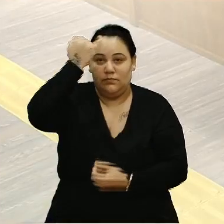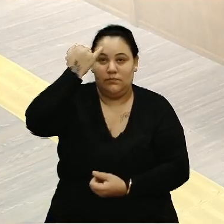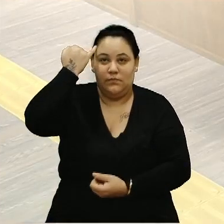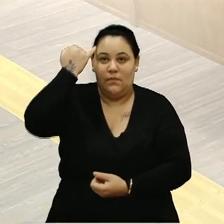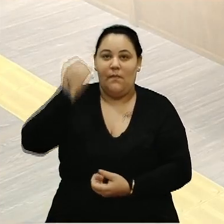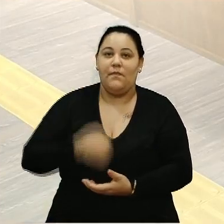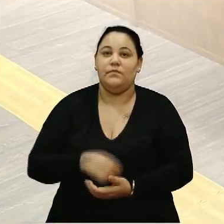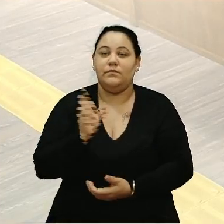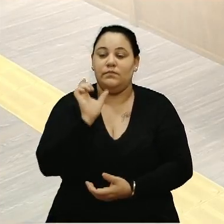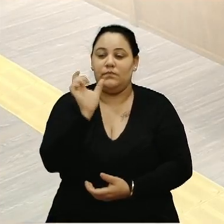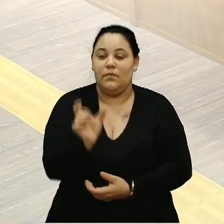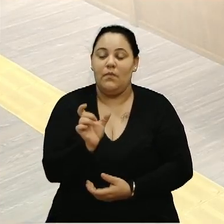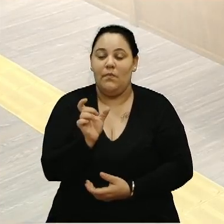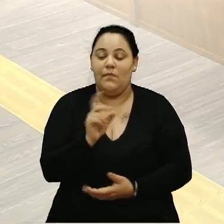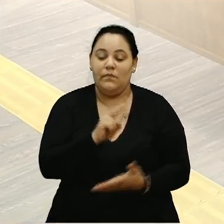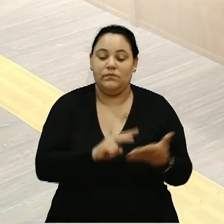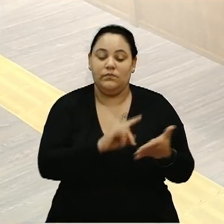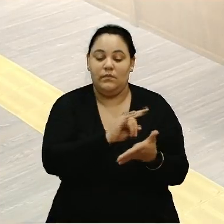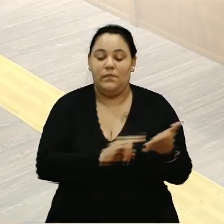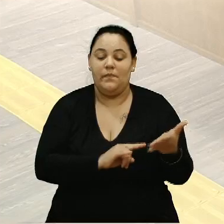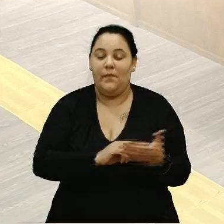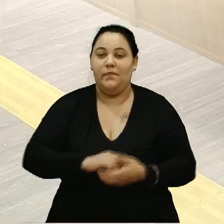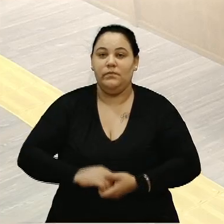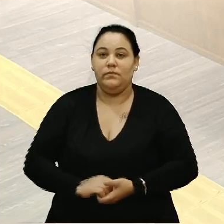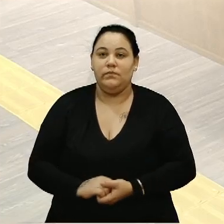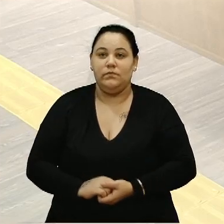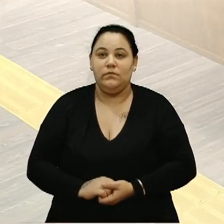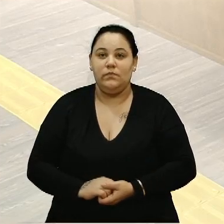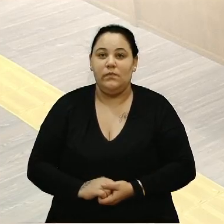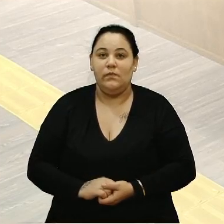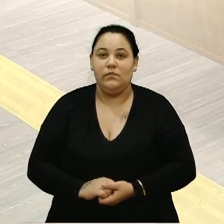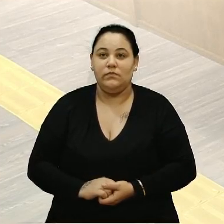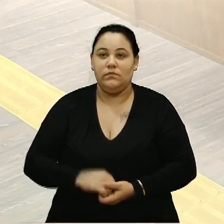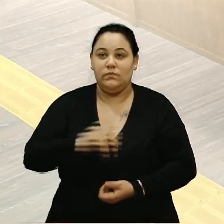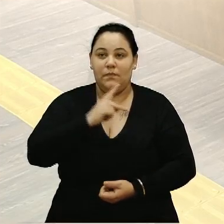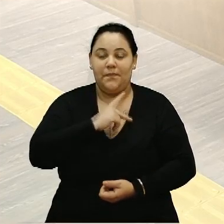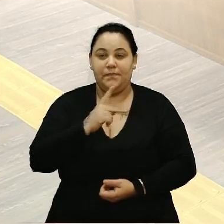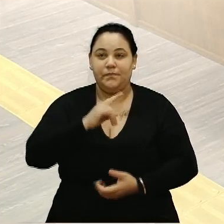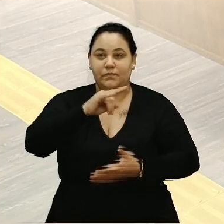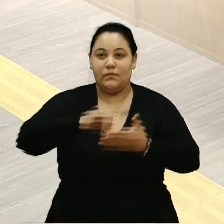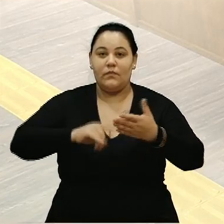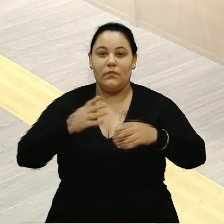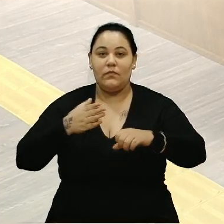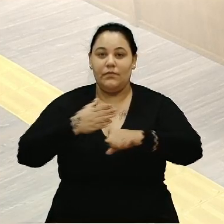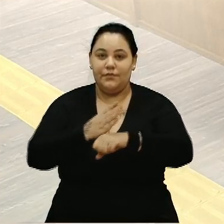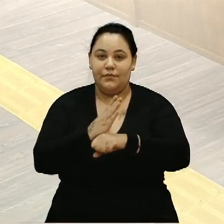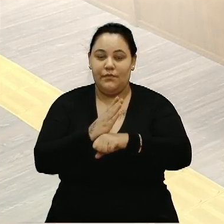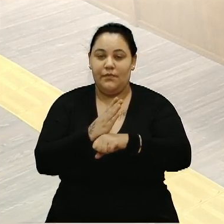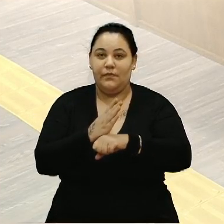Com a palavra, o relator para a leitura do parecer. Senhor presidente, o parecer é favorável.